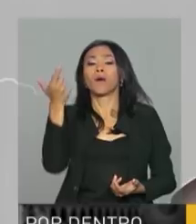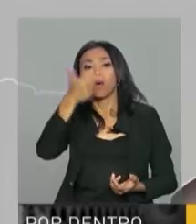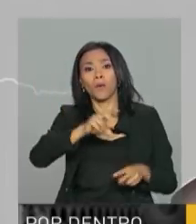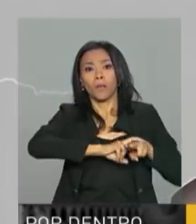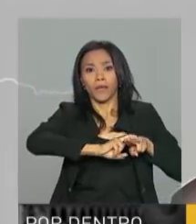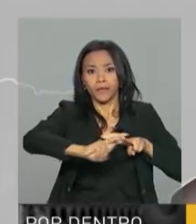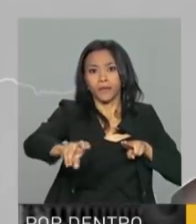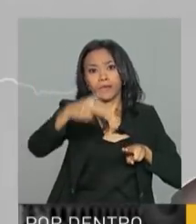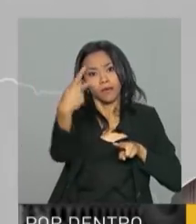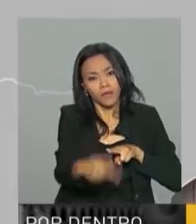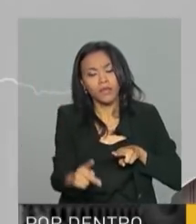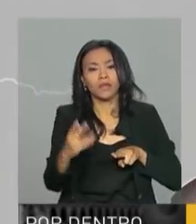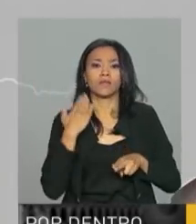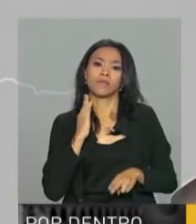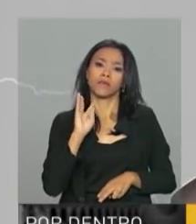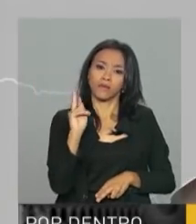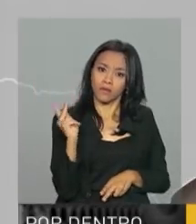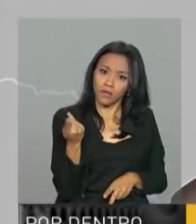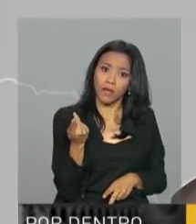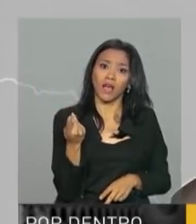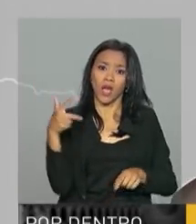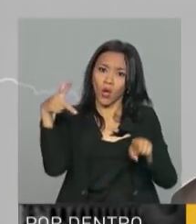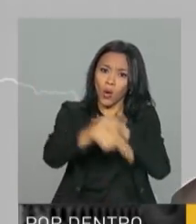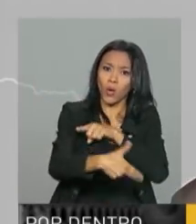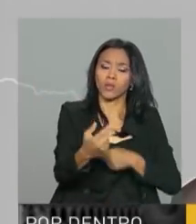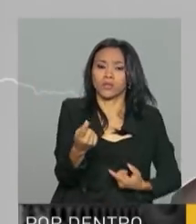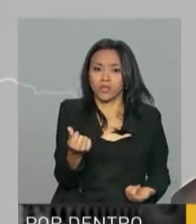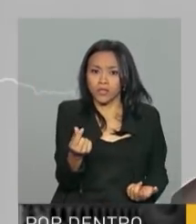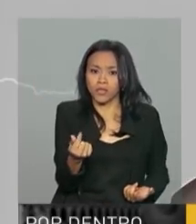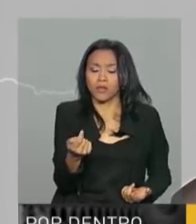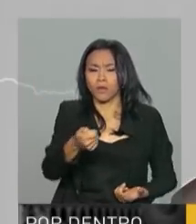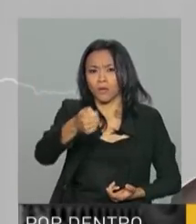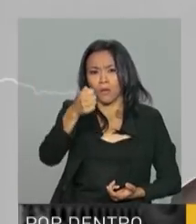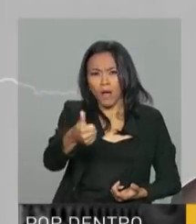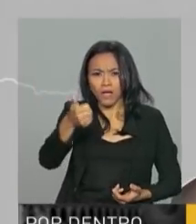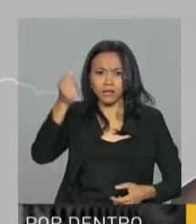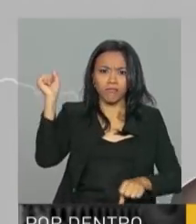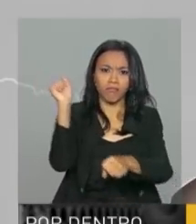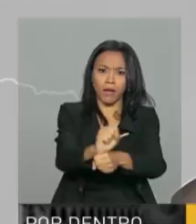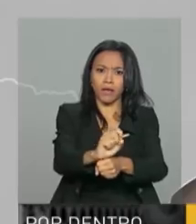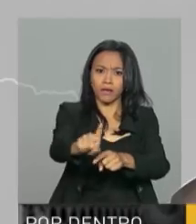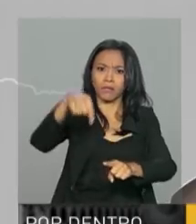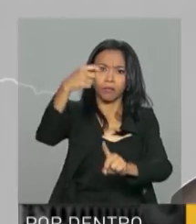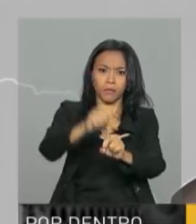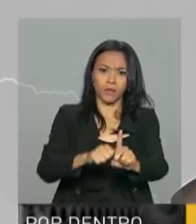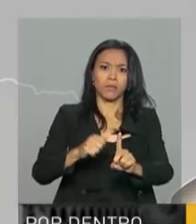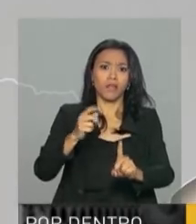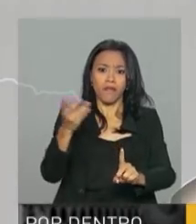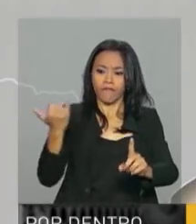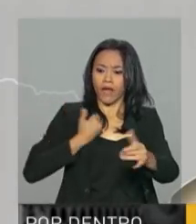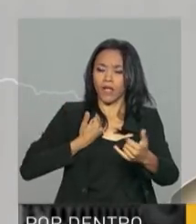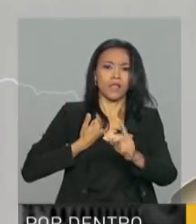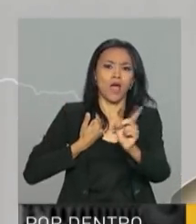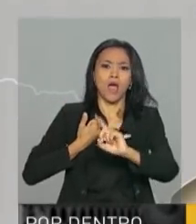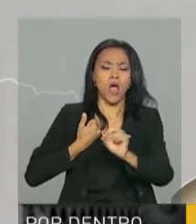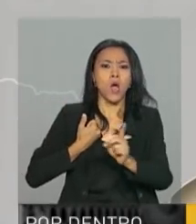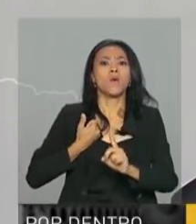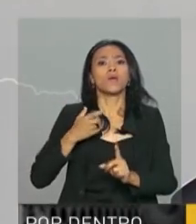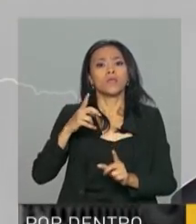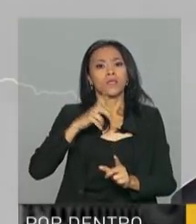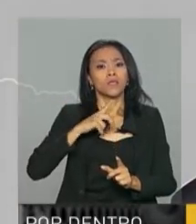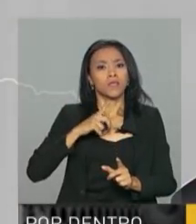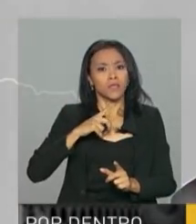em Belo Horizonte aí com corte de verbas, quase parando aí o mês que vem. Ontem já chegou a informação que não, que ele deve